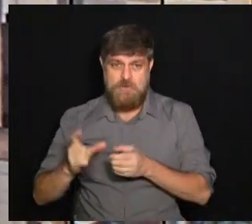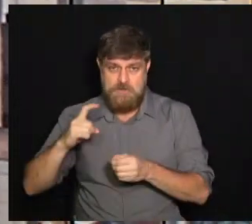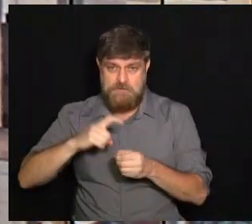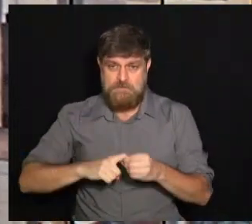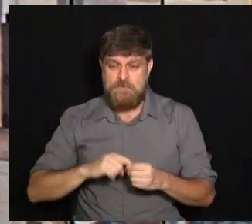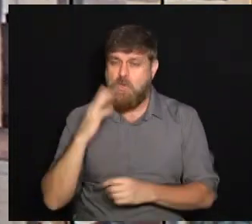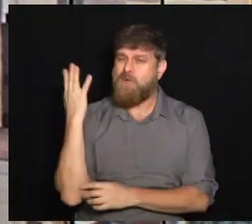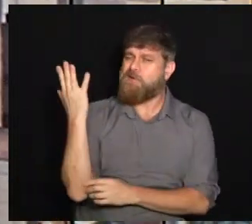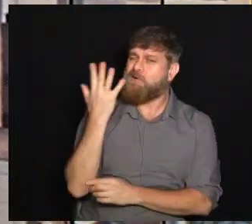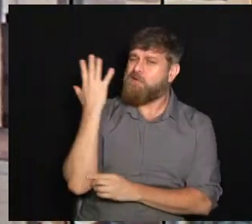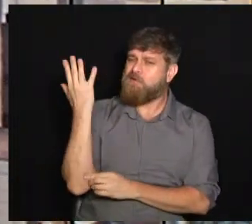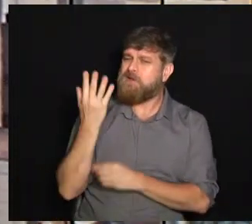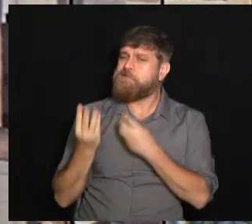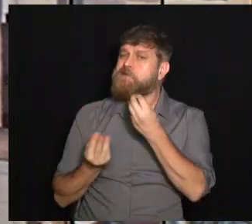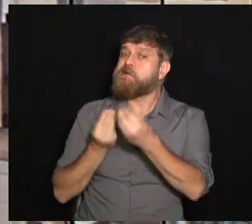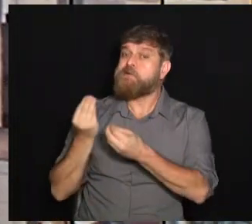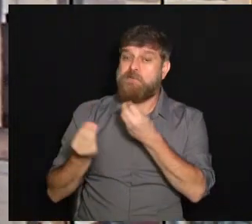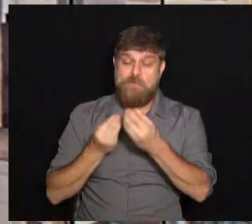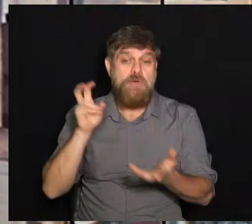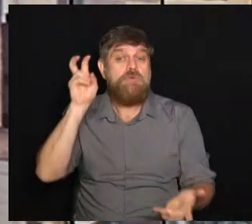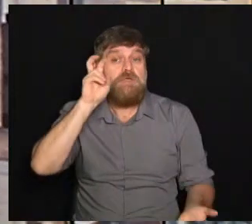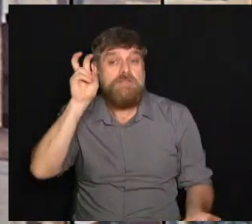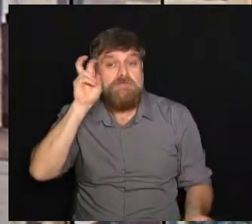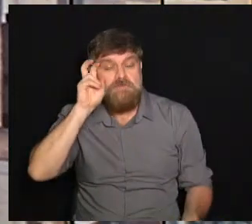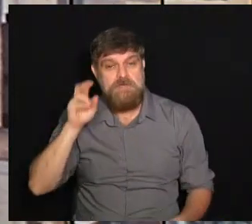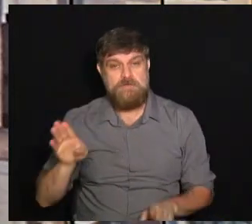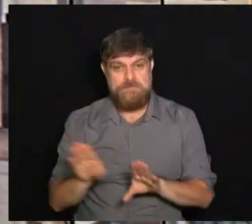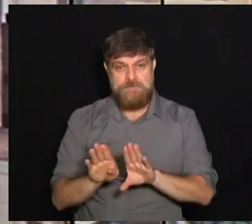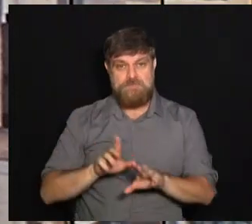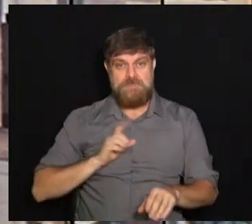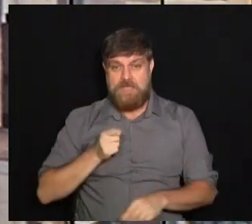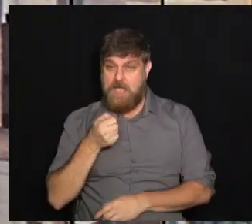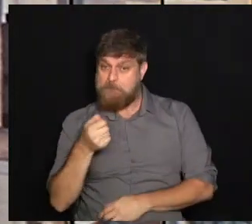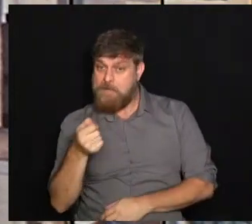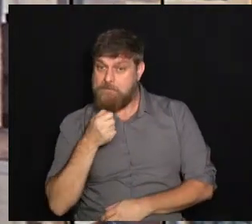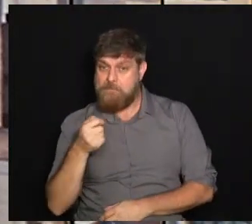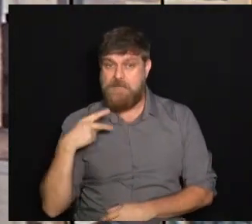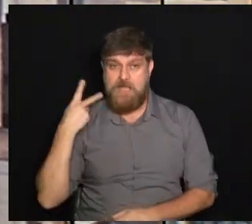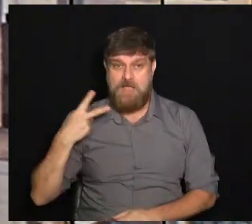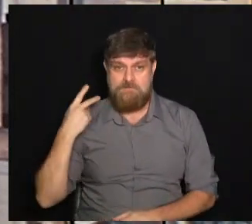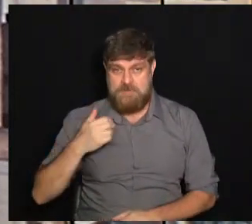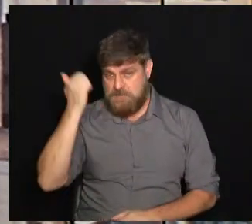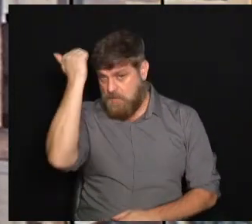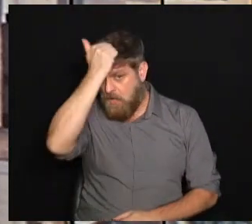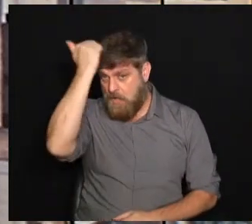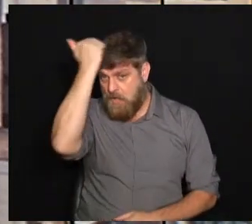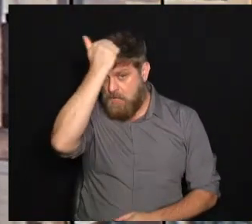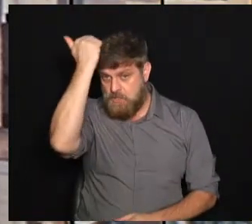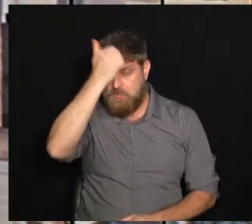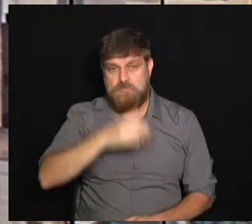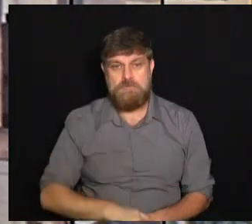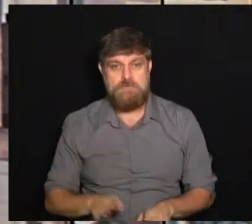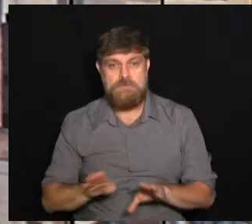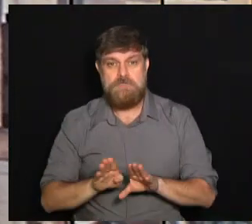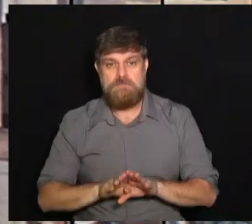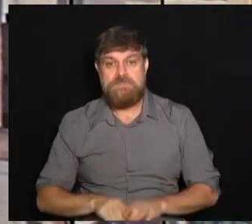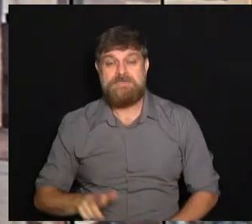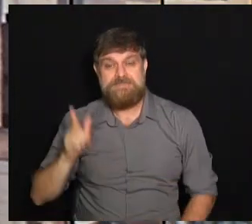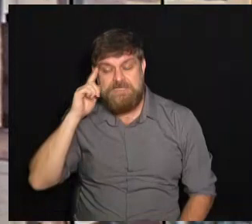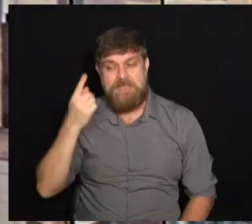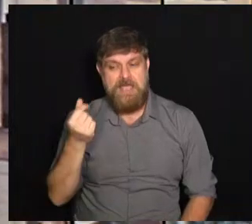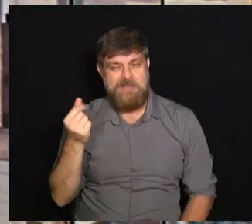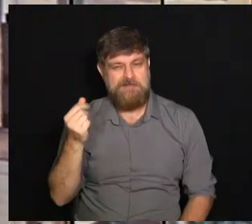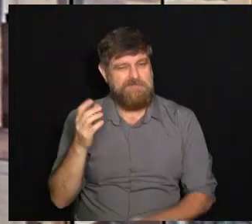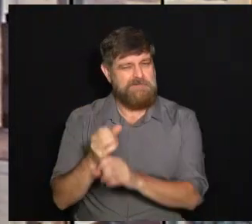a previsão do tempo para esta quinta-feira. Tem reportagem com o vereador Ailton da Farmácia, quadro Na Ponta